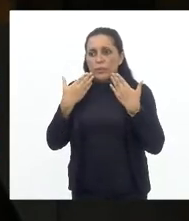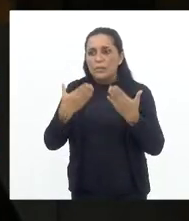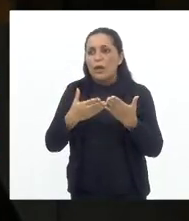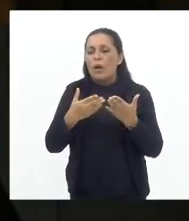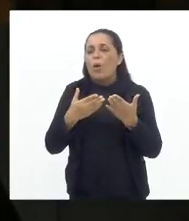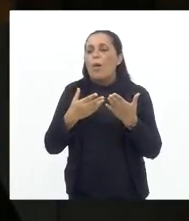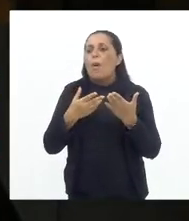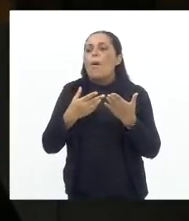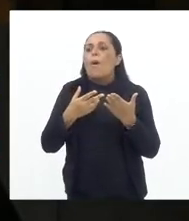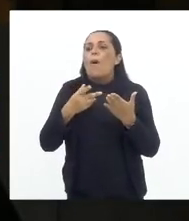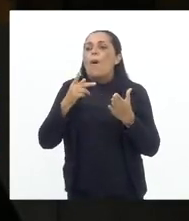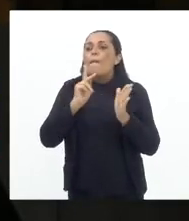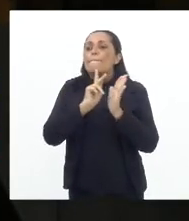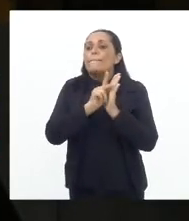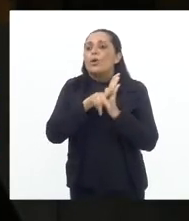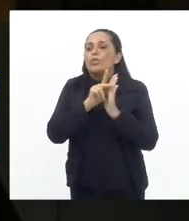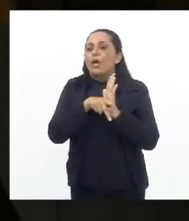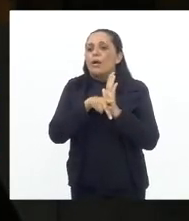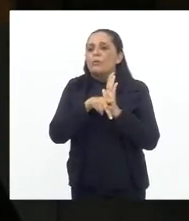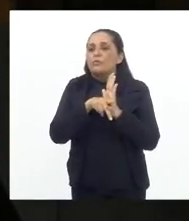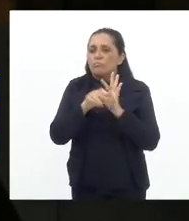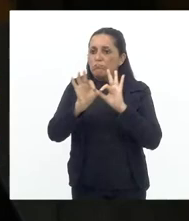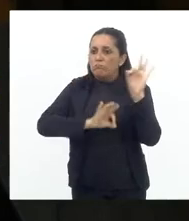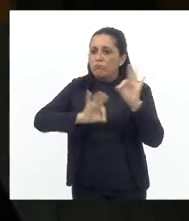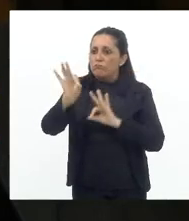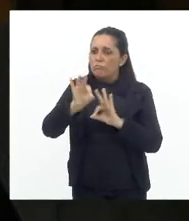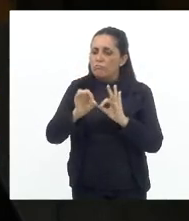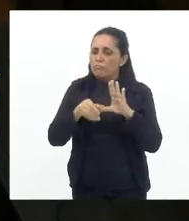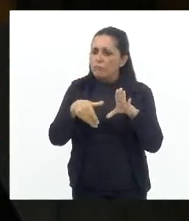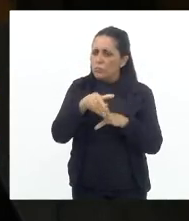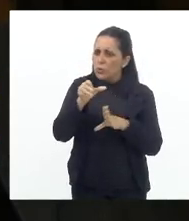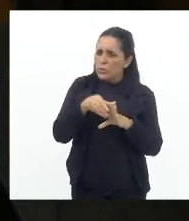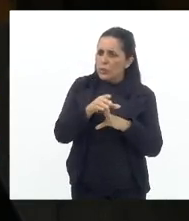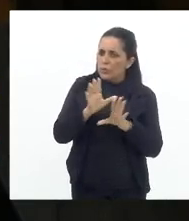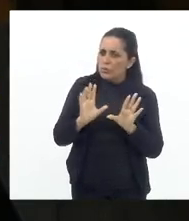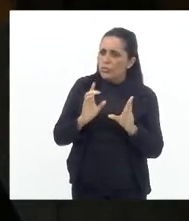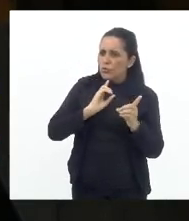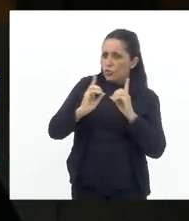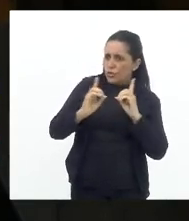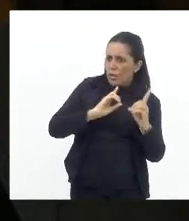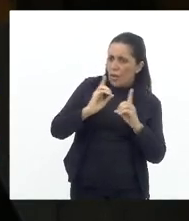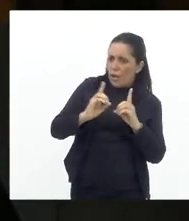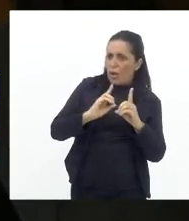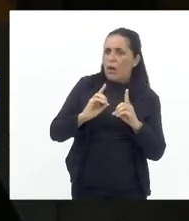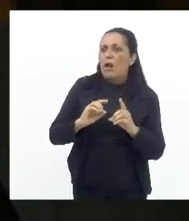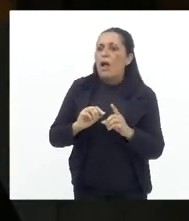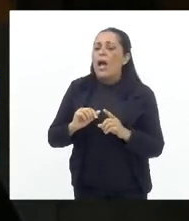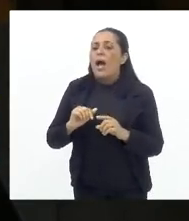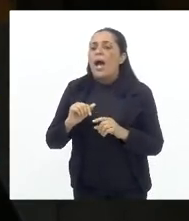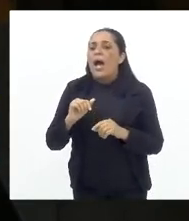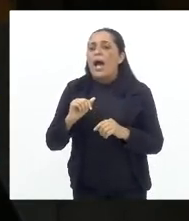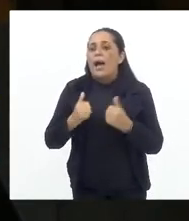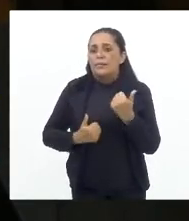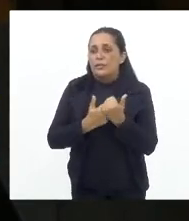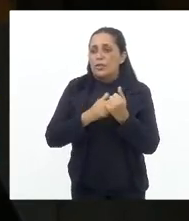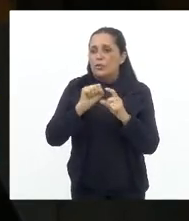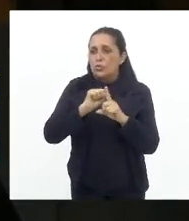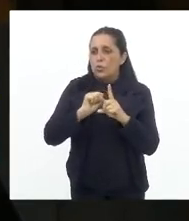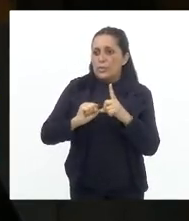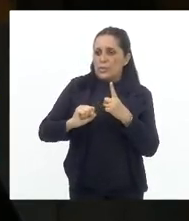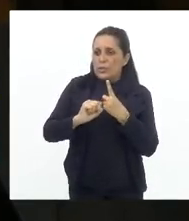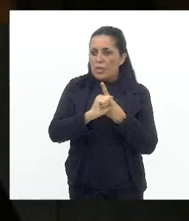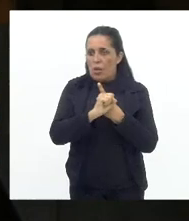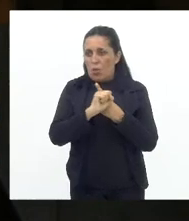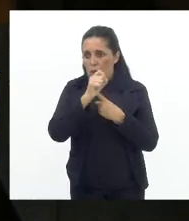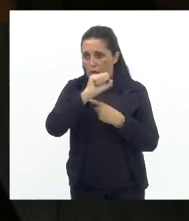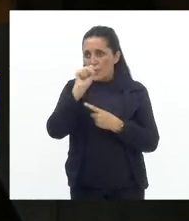um projeto é forjado no Concelho em diálogo com a Secretaria de Assistência Social do município